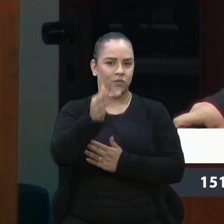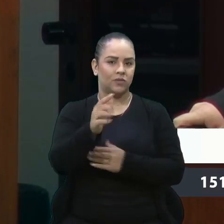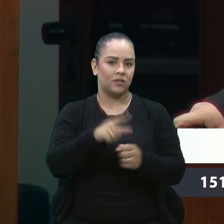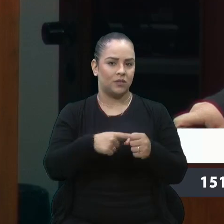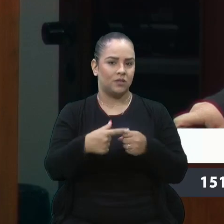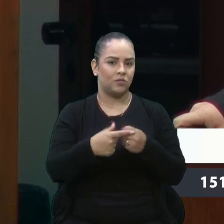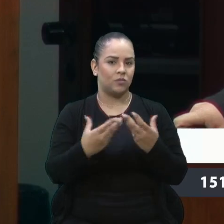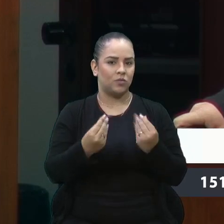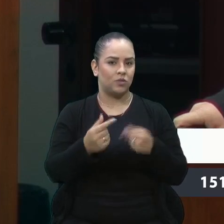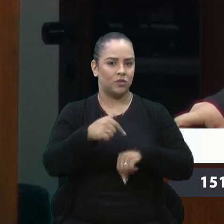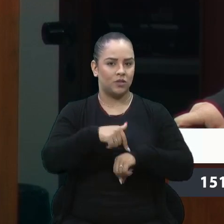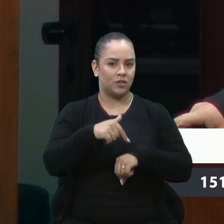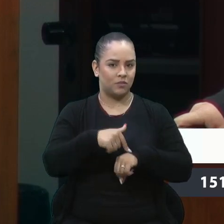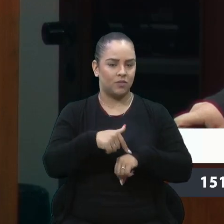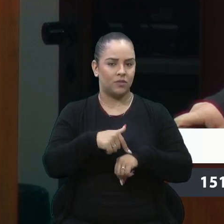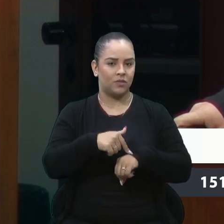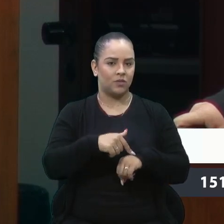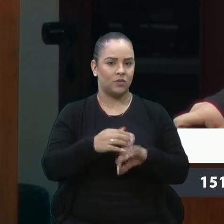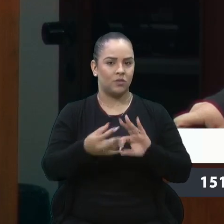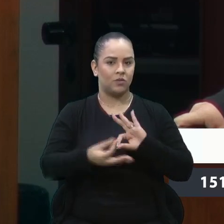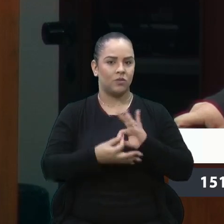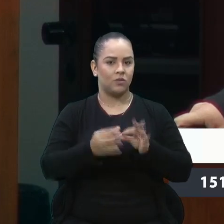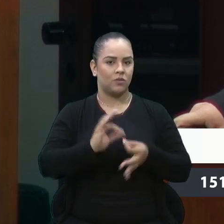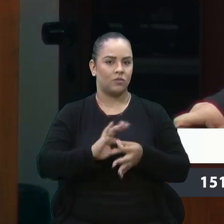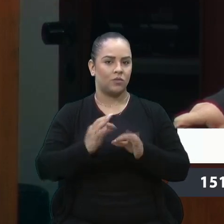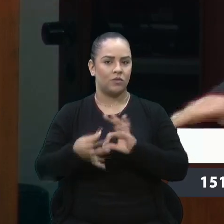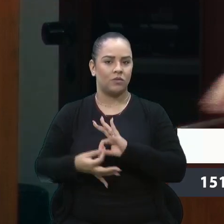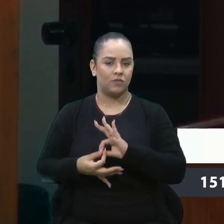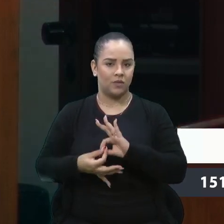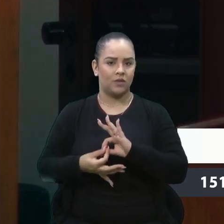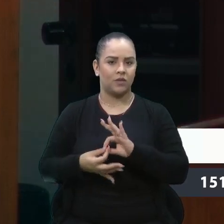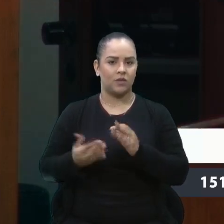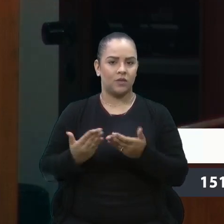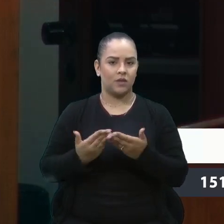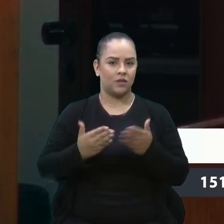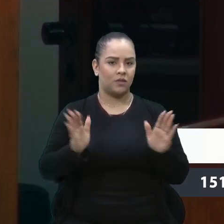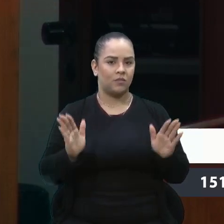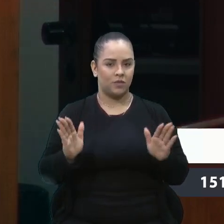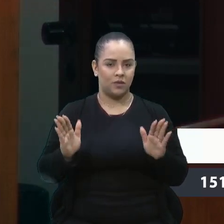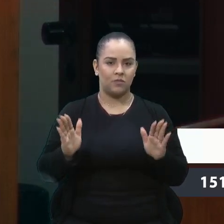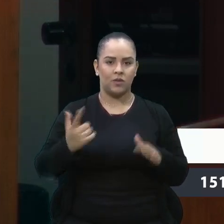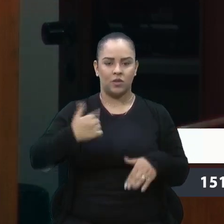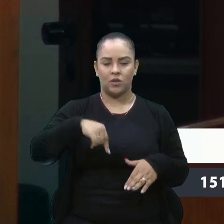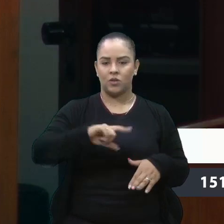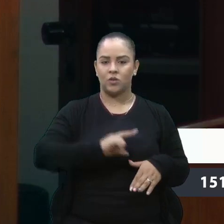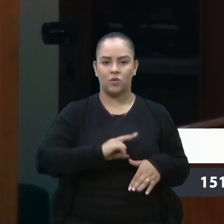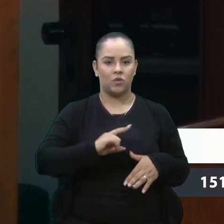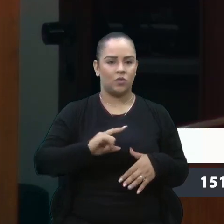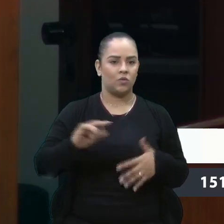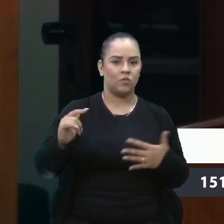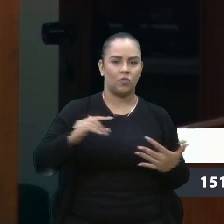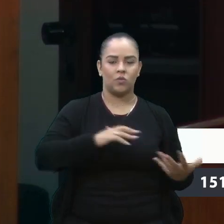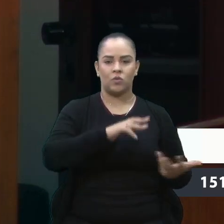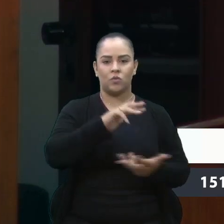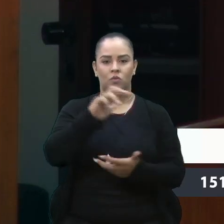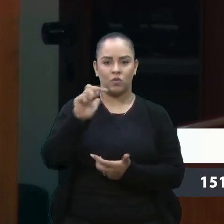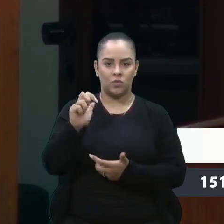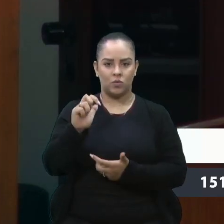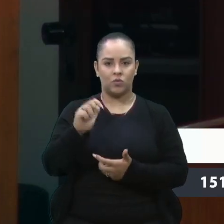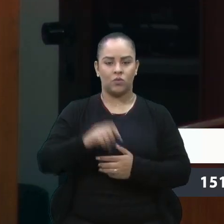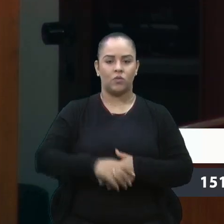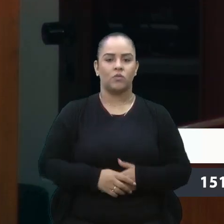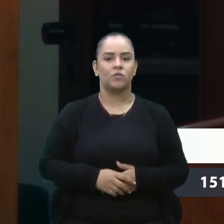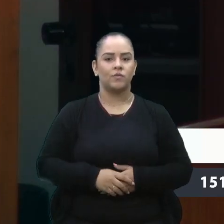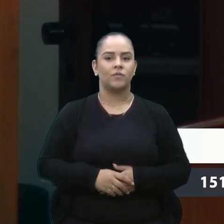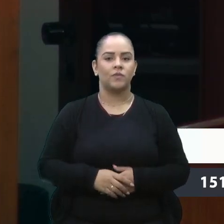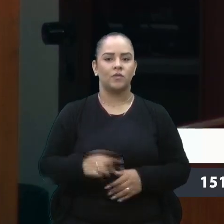tempo. Por muito tempo. A Surdo Olimpíada vai nos abrir uma dimensão mundial do turismo esportivo que a gente ainda